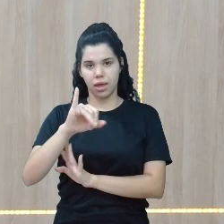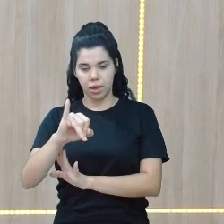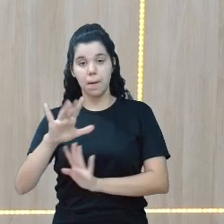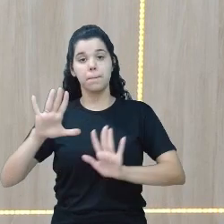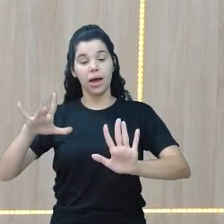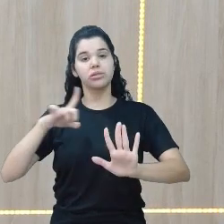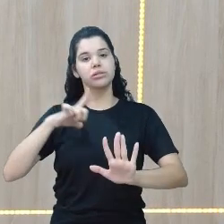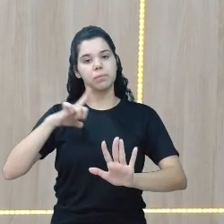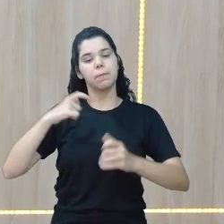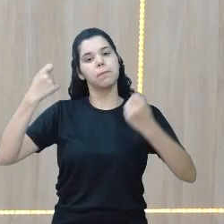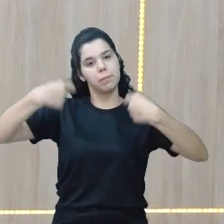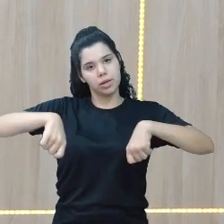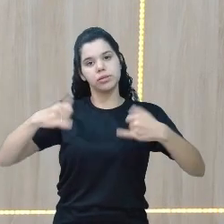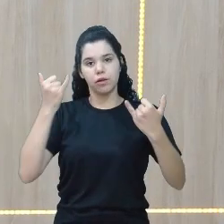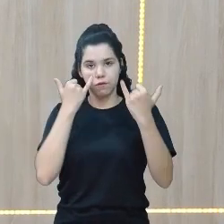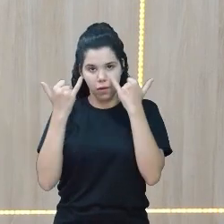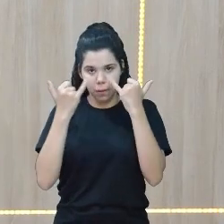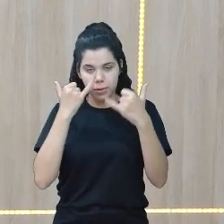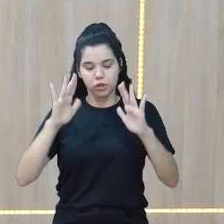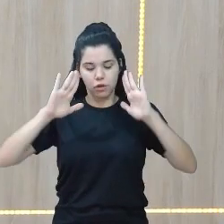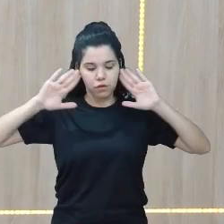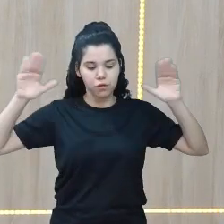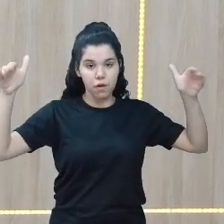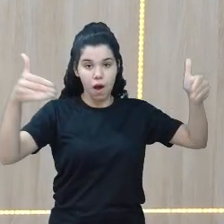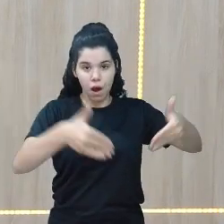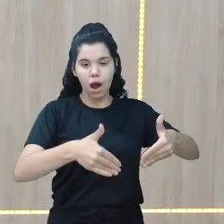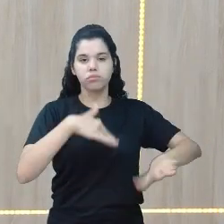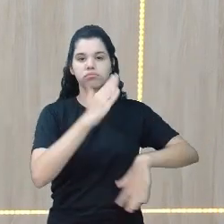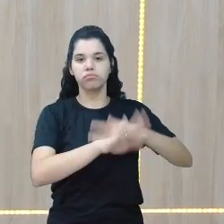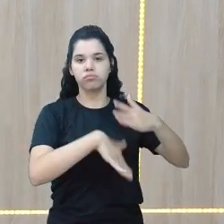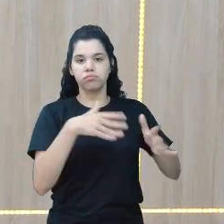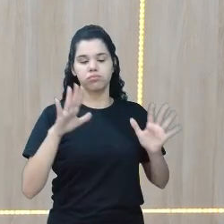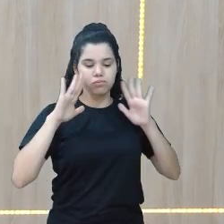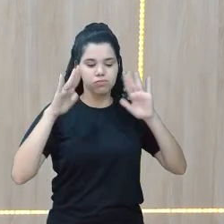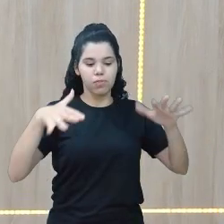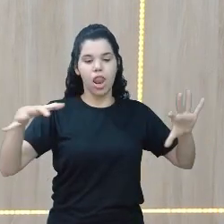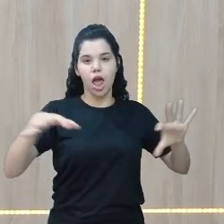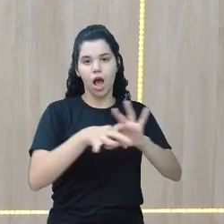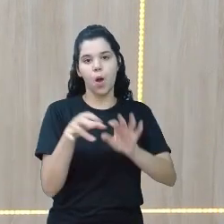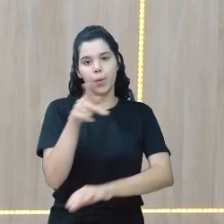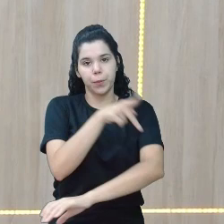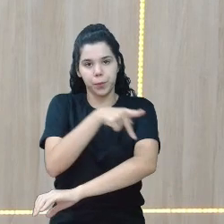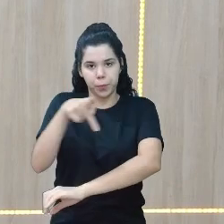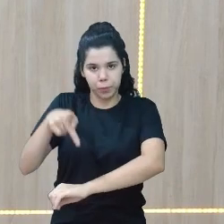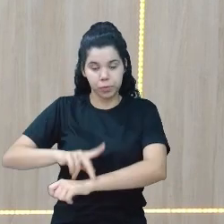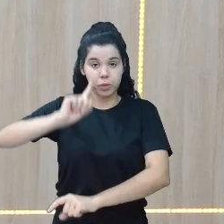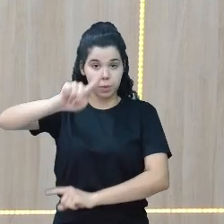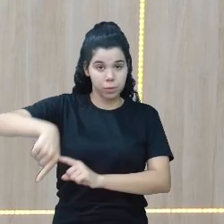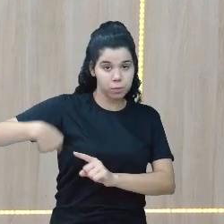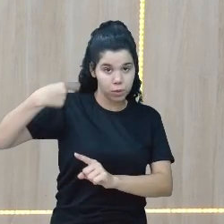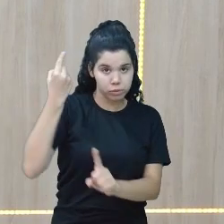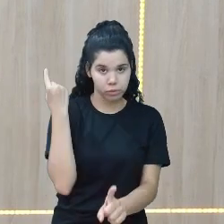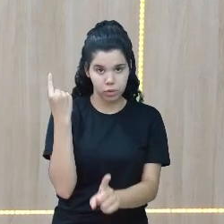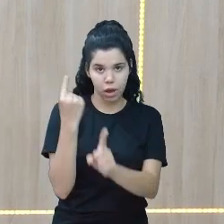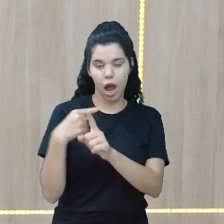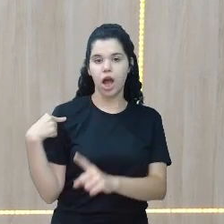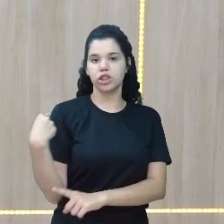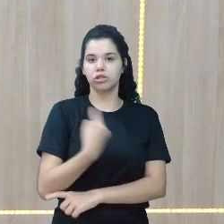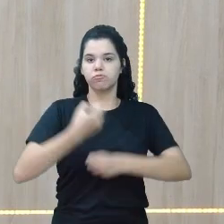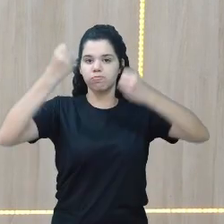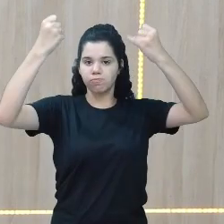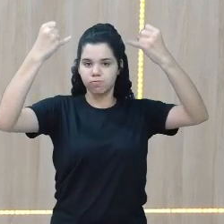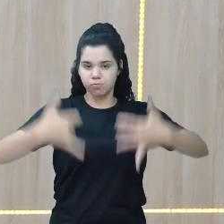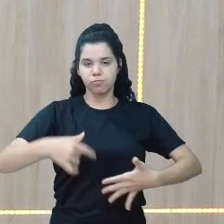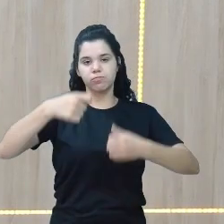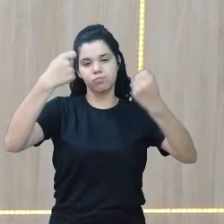dessas informações mais voltadas para o desenvolvimento realmente pedagógico. Então, no nosso próximo encontro, nós iremos falar